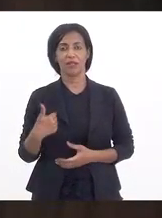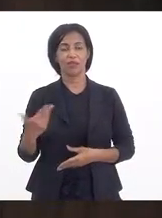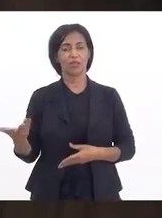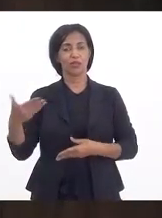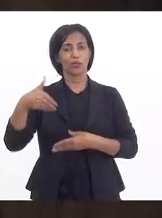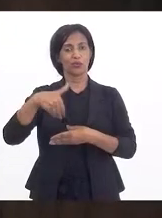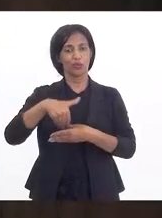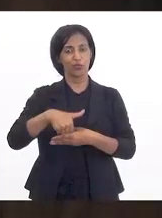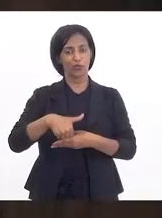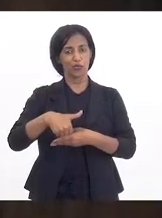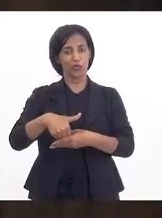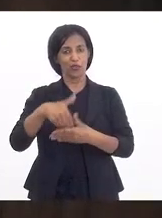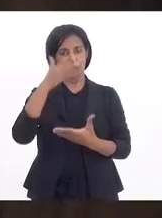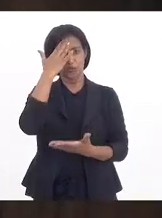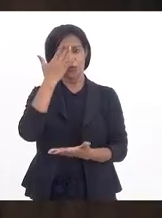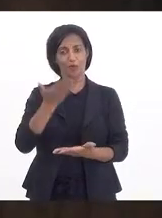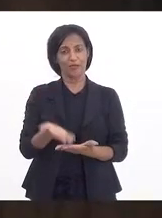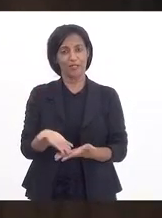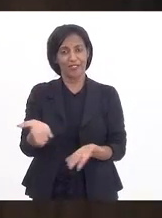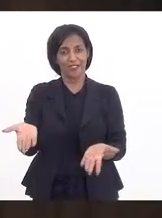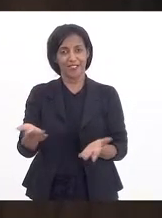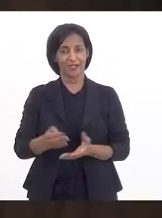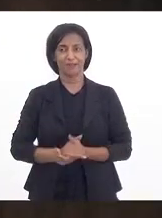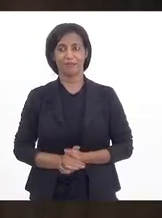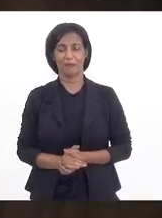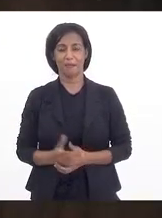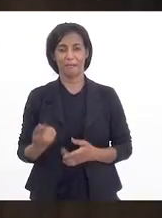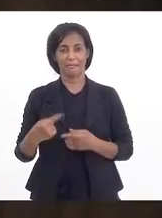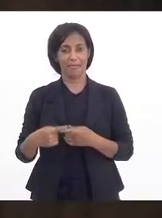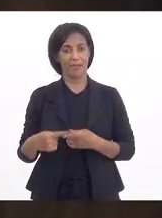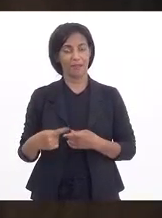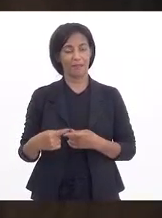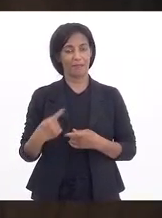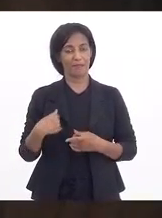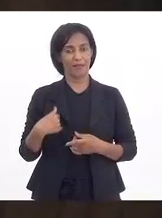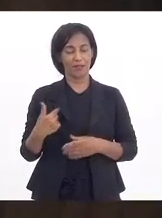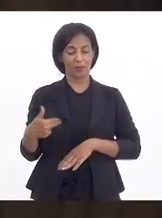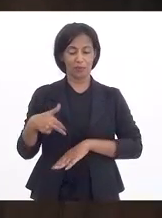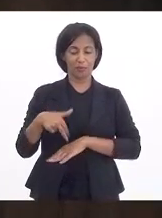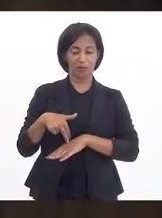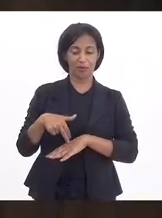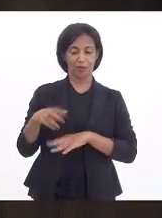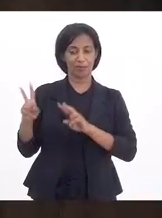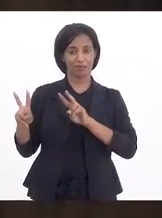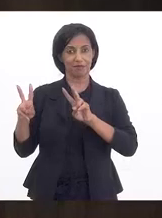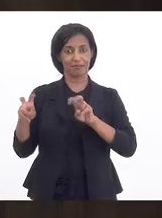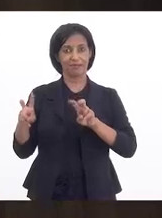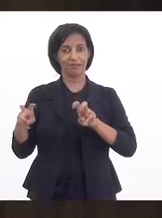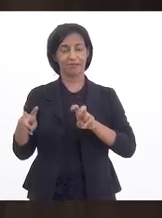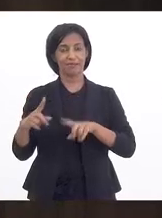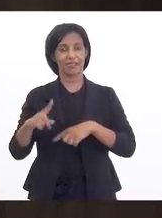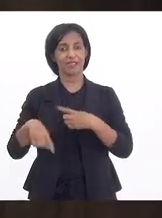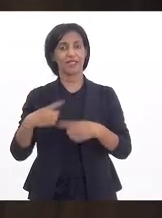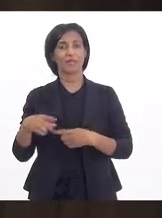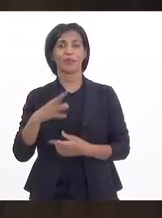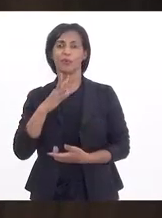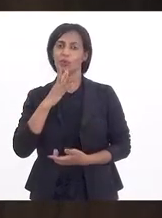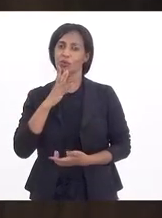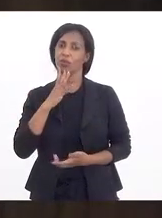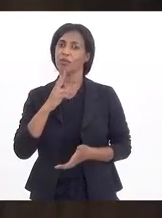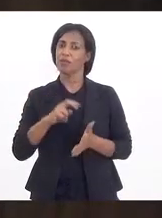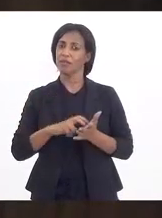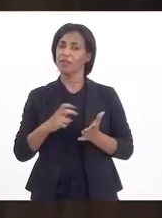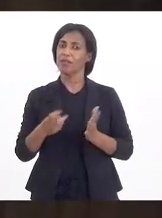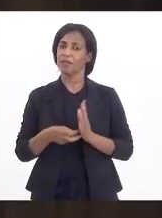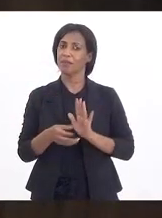voto de confiança porque vou me reposicionar o seu dessa matéria depois de conhecer